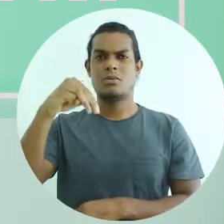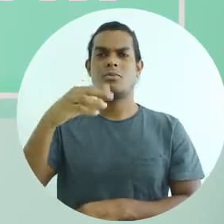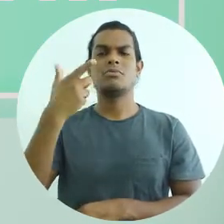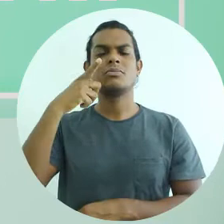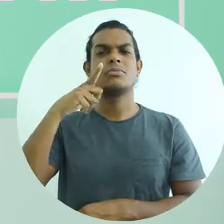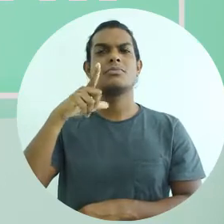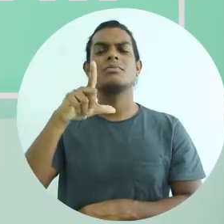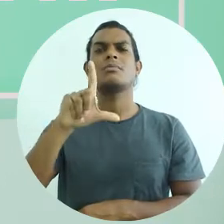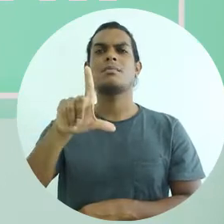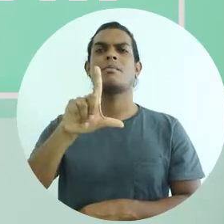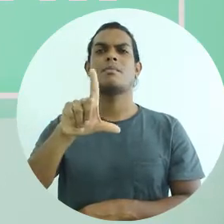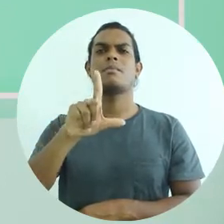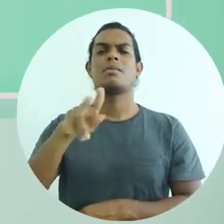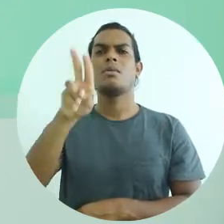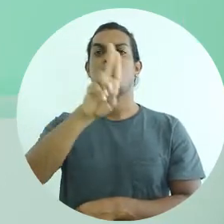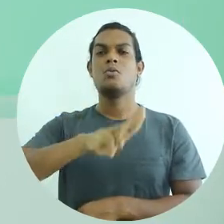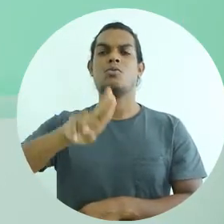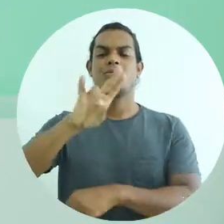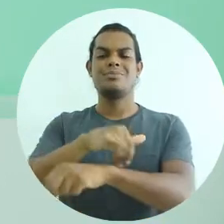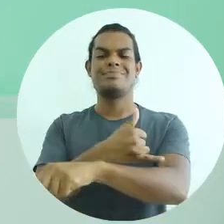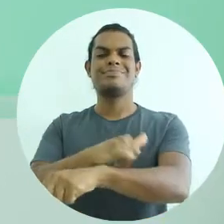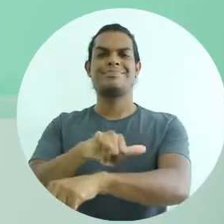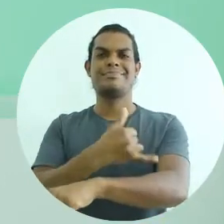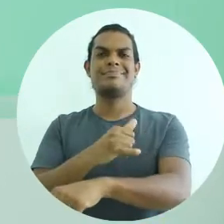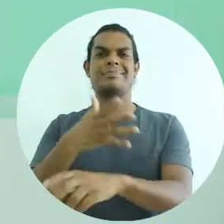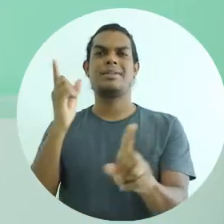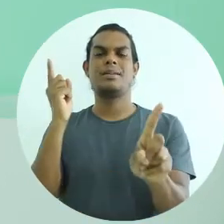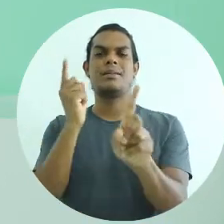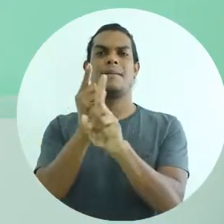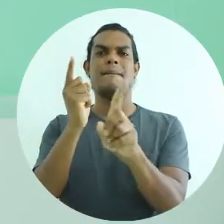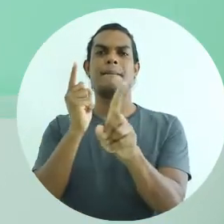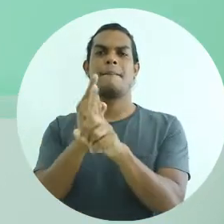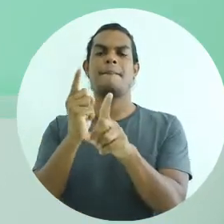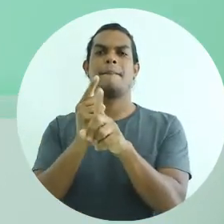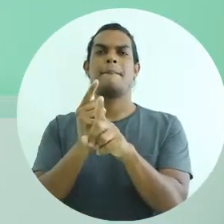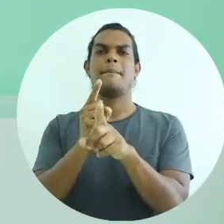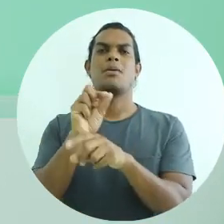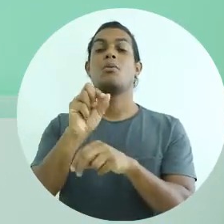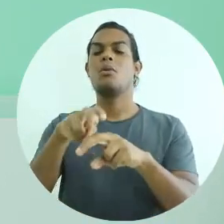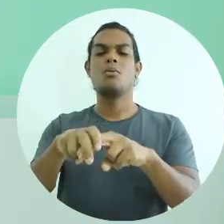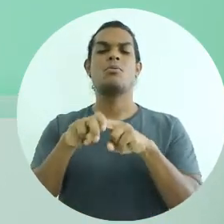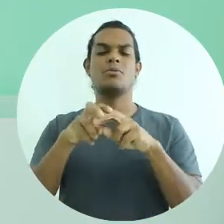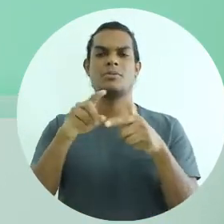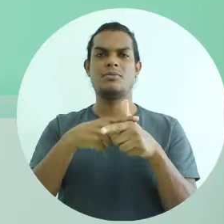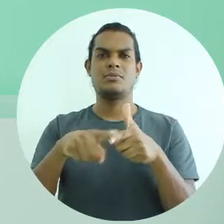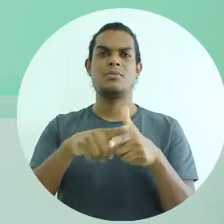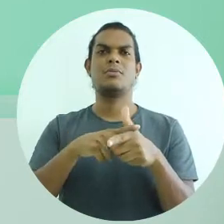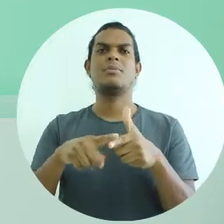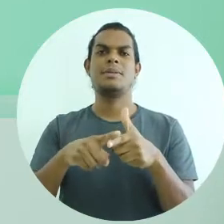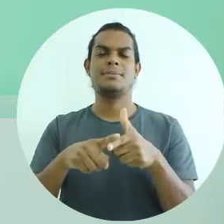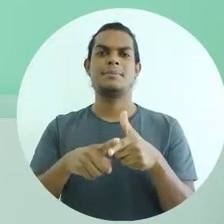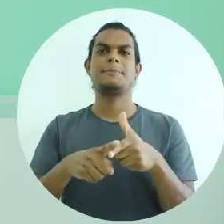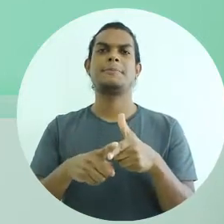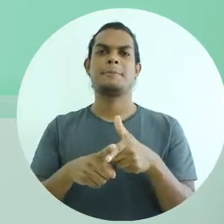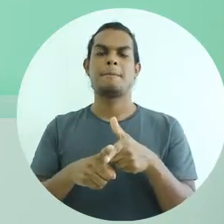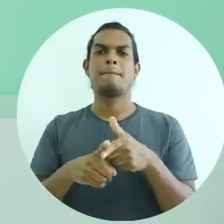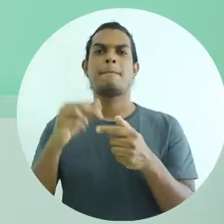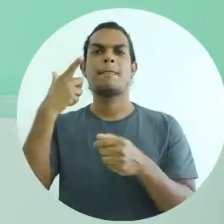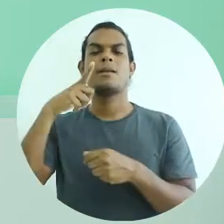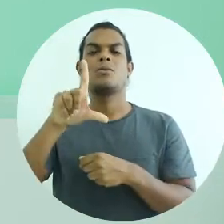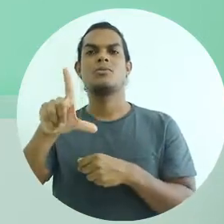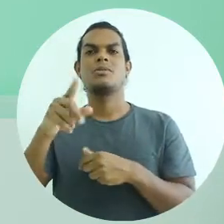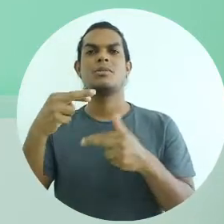para encontrar as causas de um problema, mas também posso fazer e aplicar essa ferramenta para encontrar as soluções de um